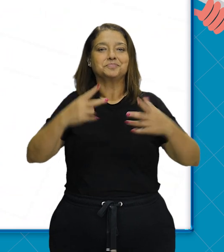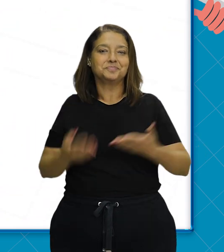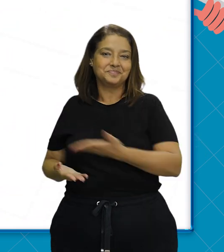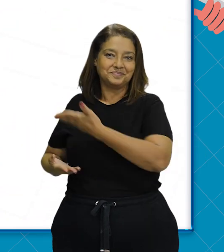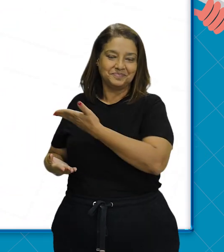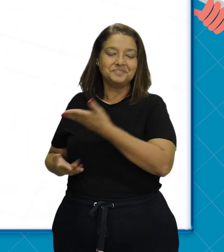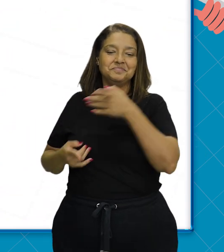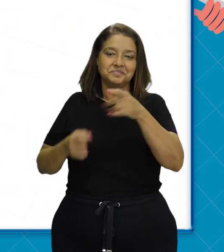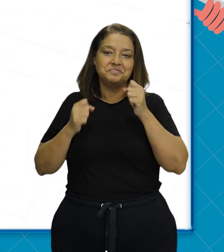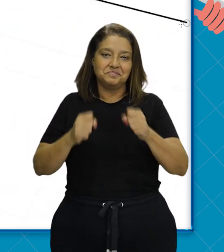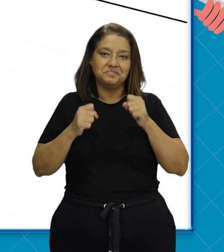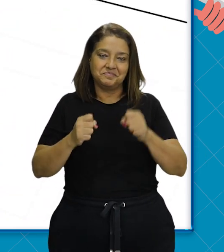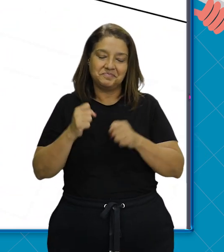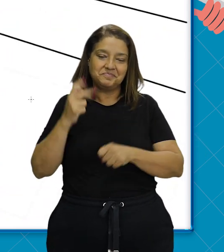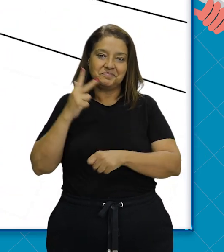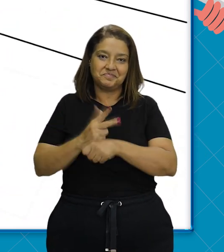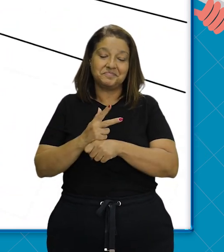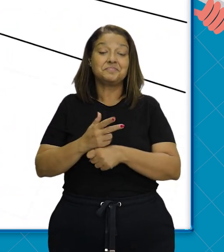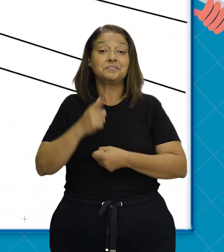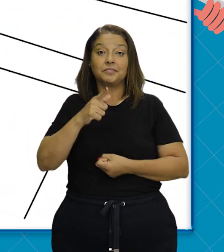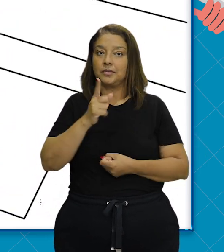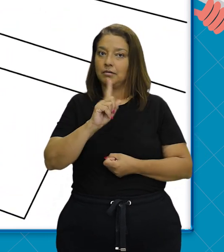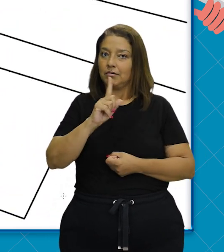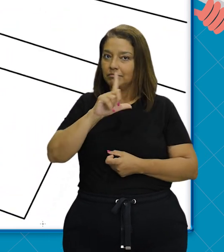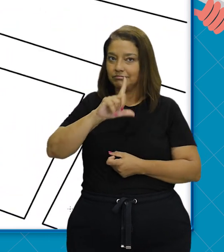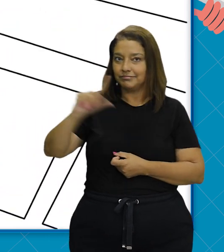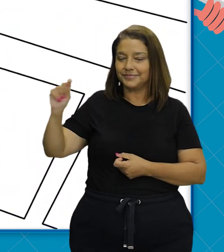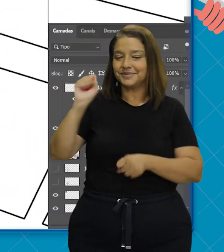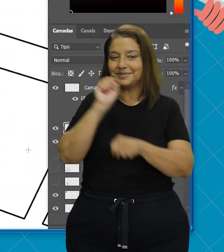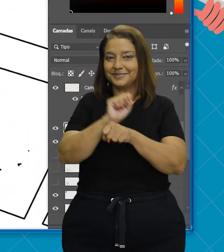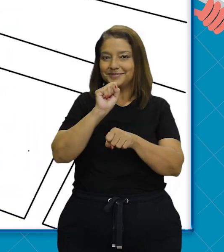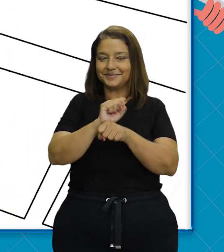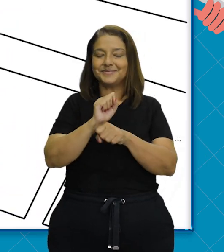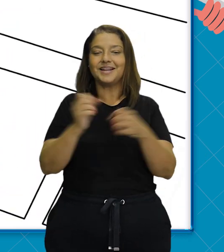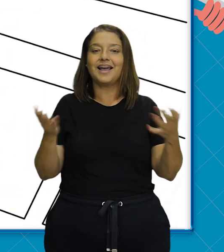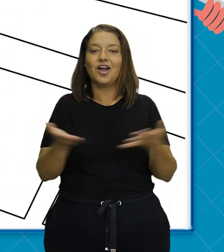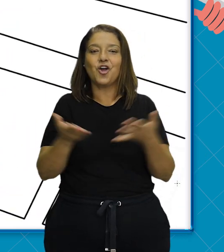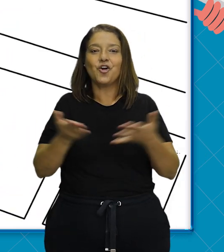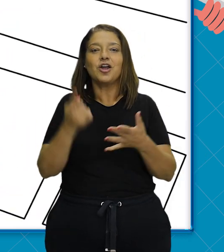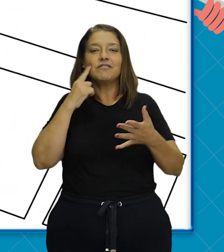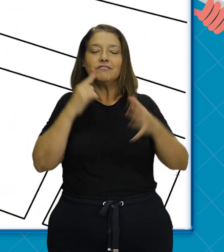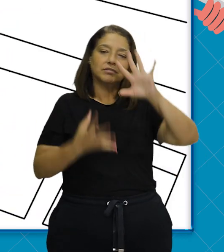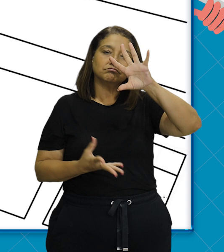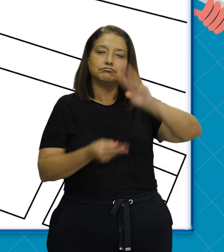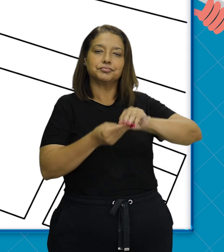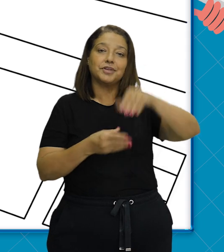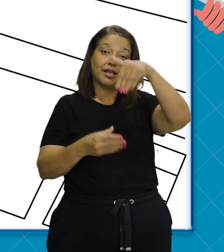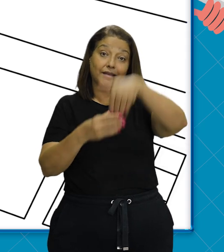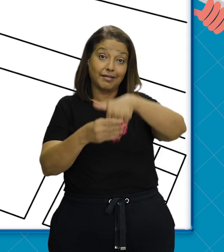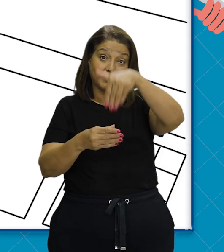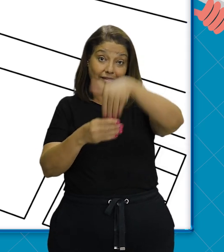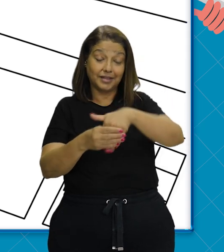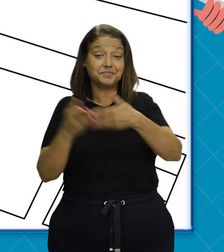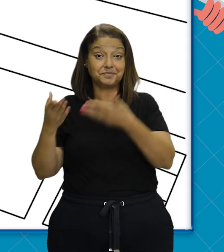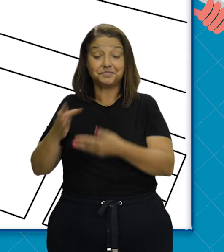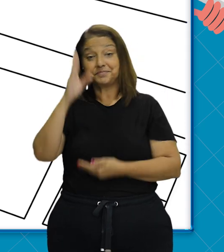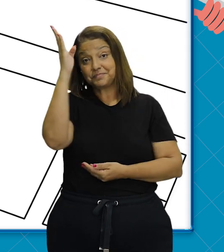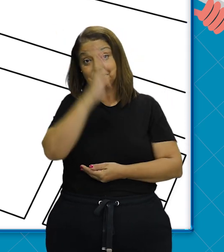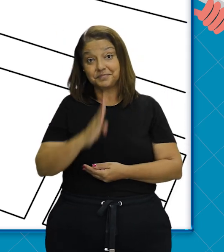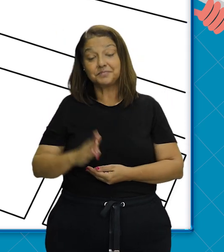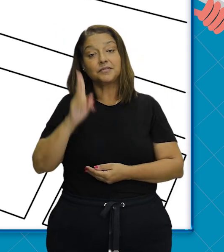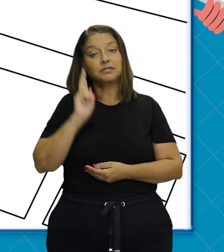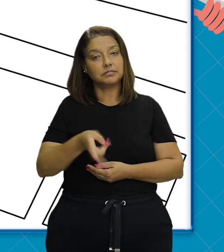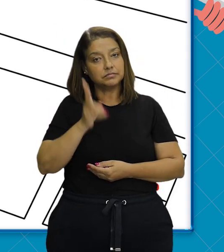um artigo aqui na descrição do vídeo, beleza? Mas não vai embora ainda. Para encerrar, vamos falar sucintamente das eleições.